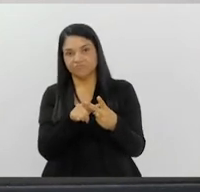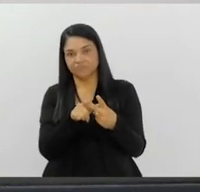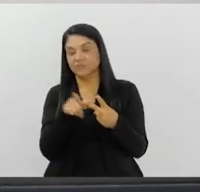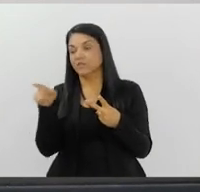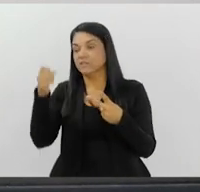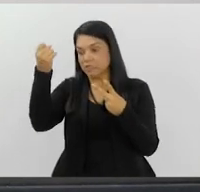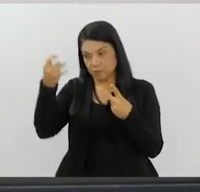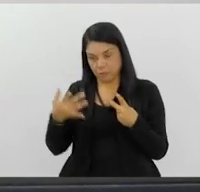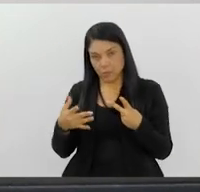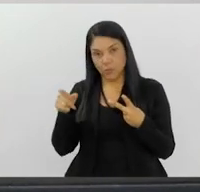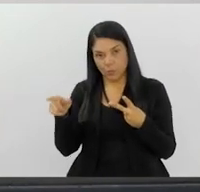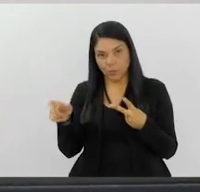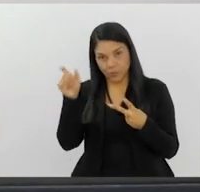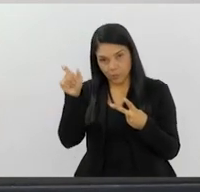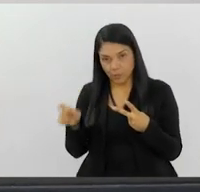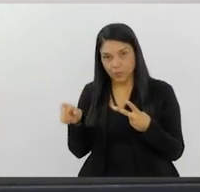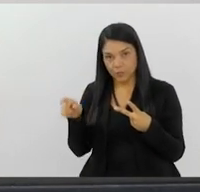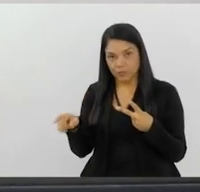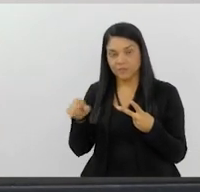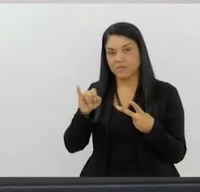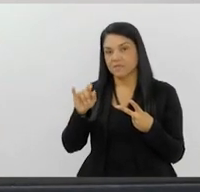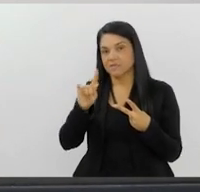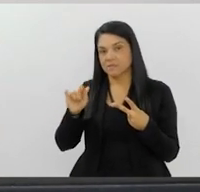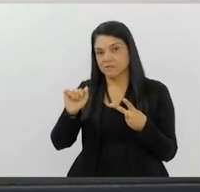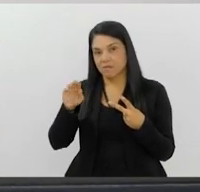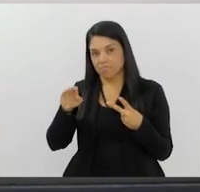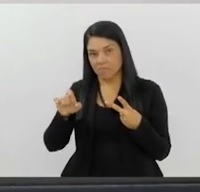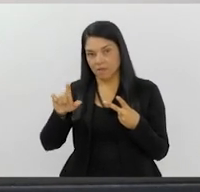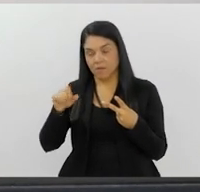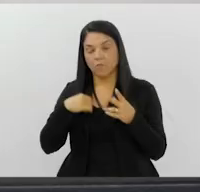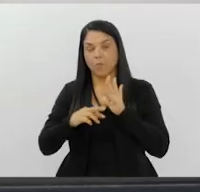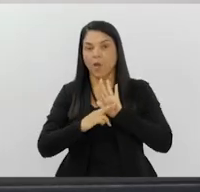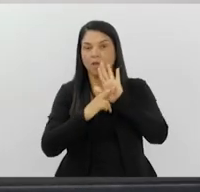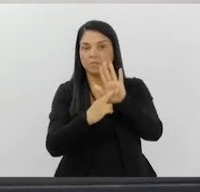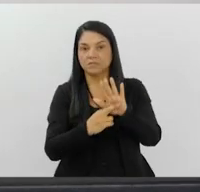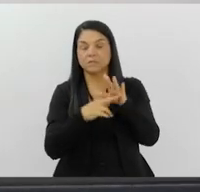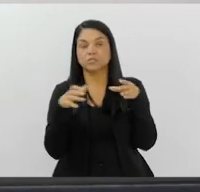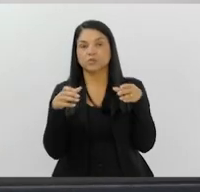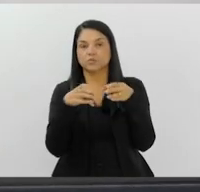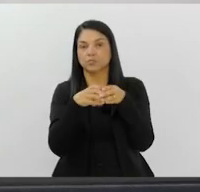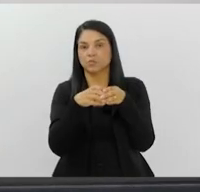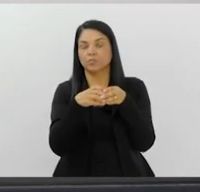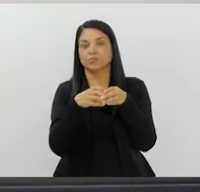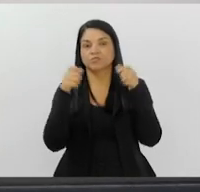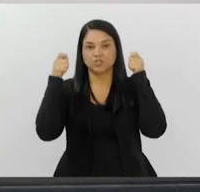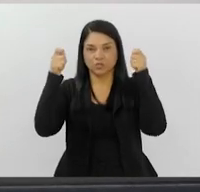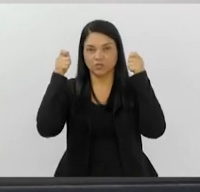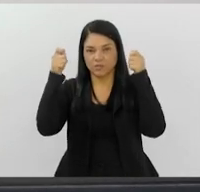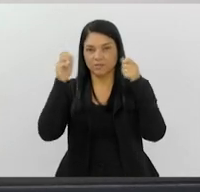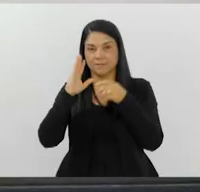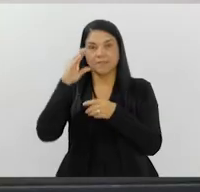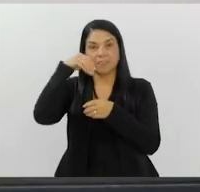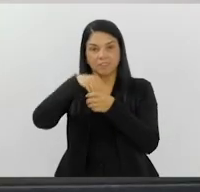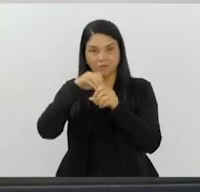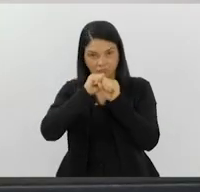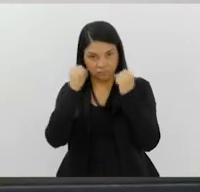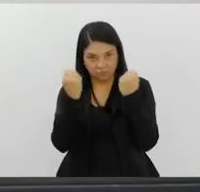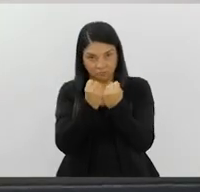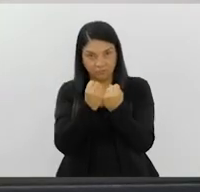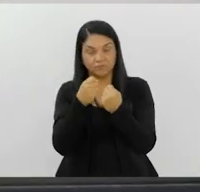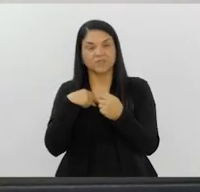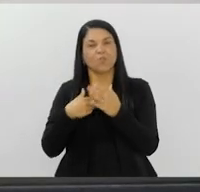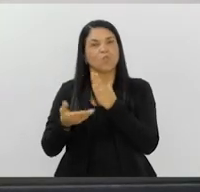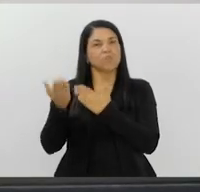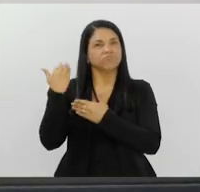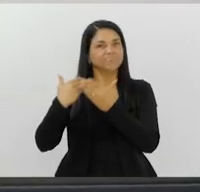falou eh como uma das representantes das torcidas é dizer o seguinte nós fizemos H algum tempo